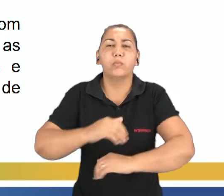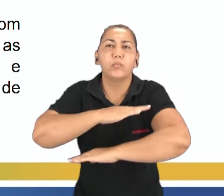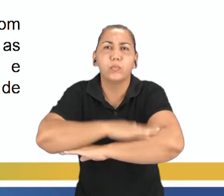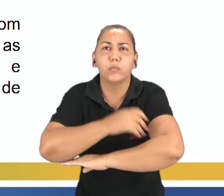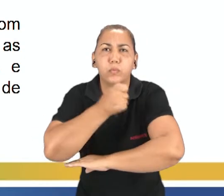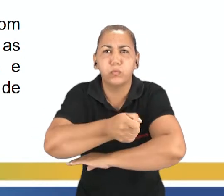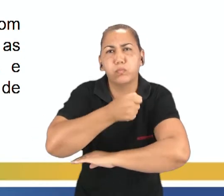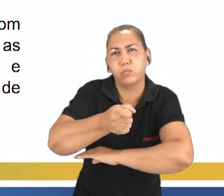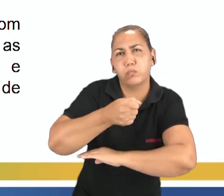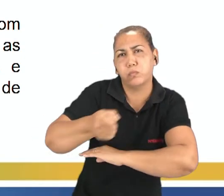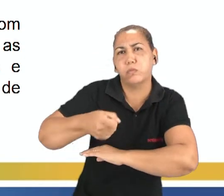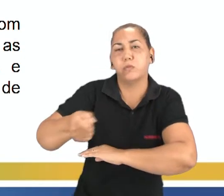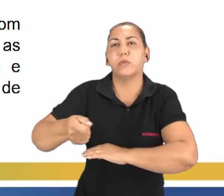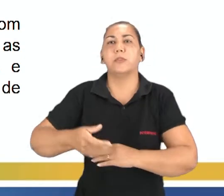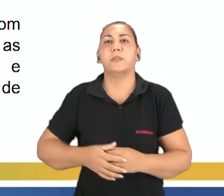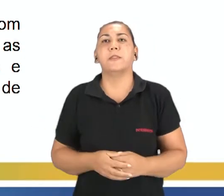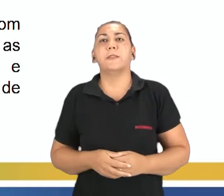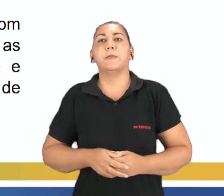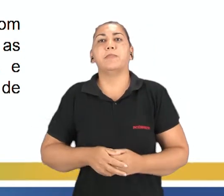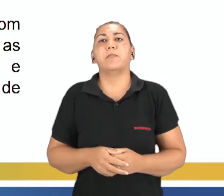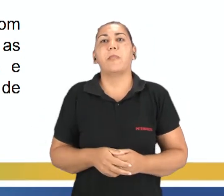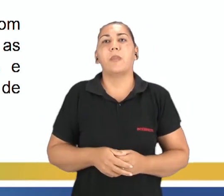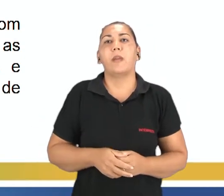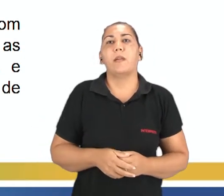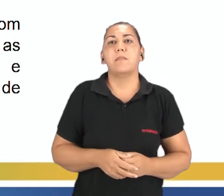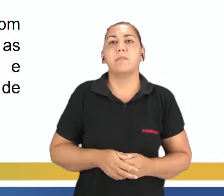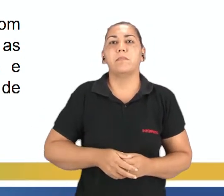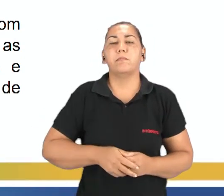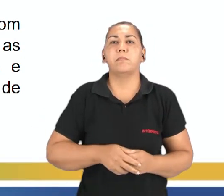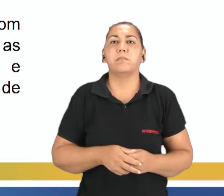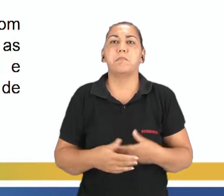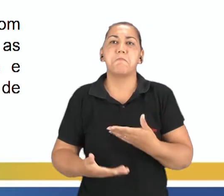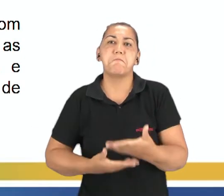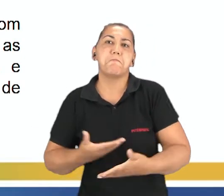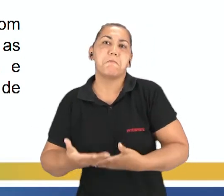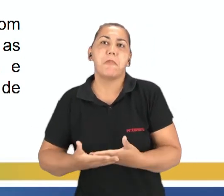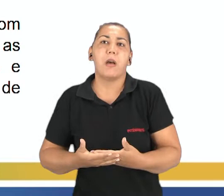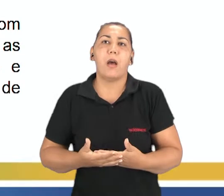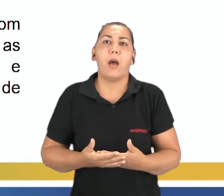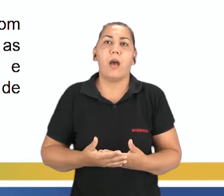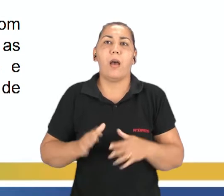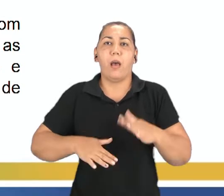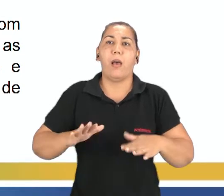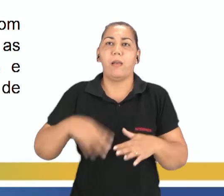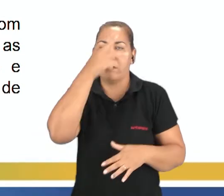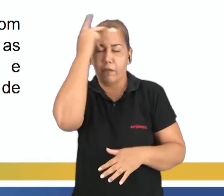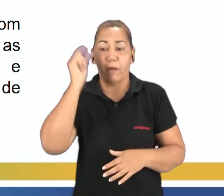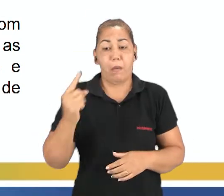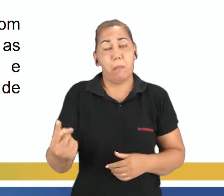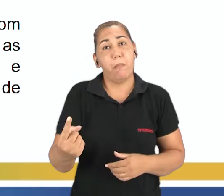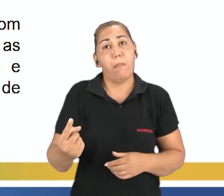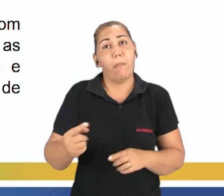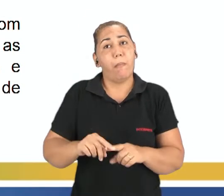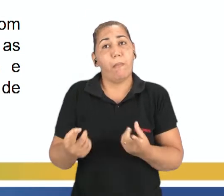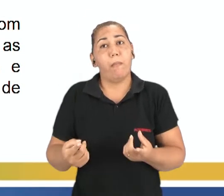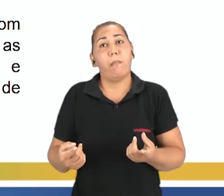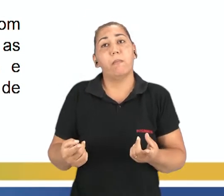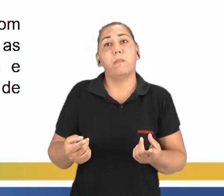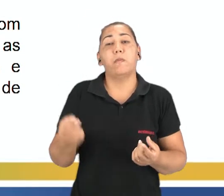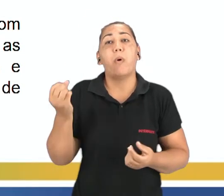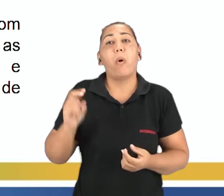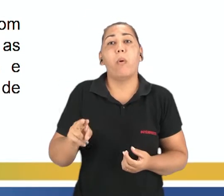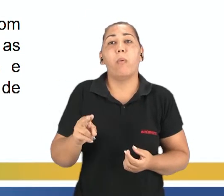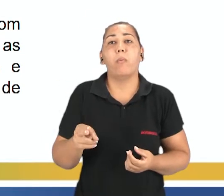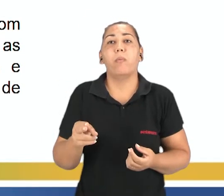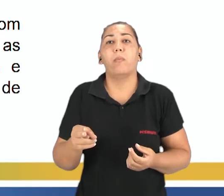para fazer as perguntas a um ou mais entrevistados. Todas as perguntas e respostas são aproveitadas